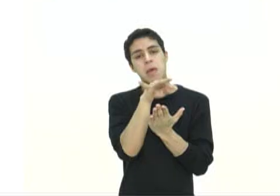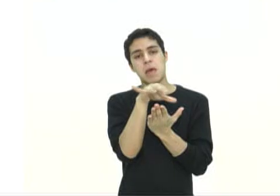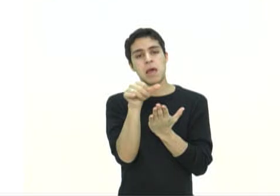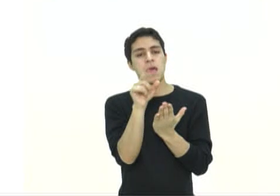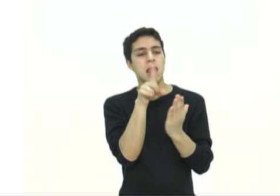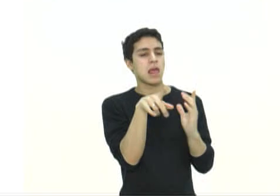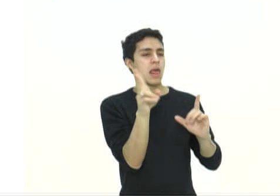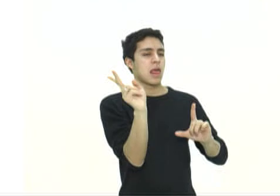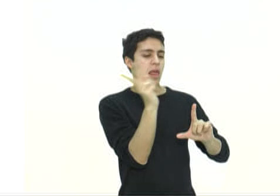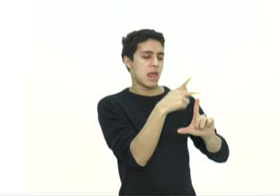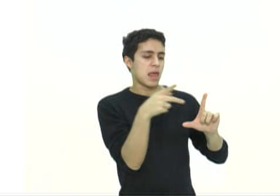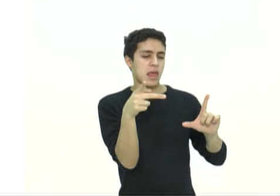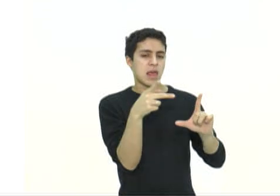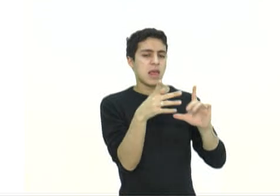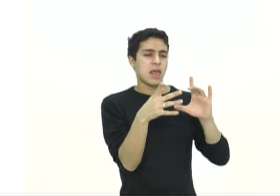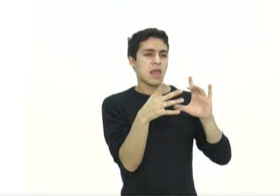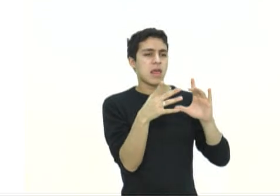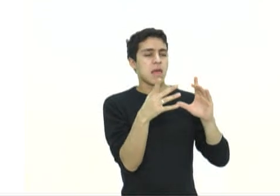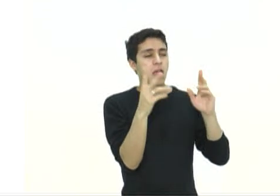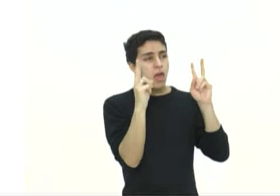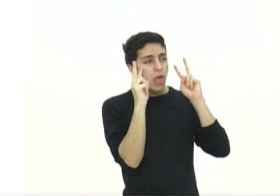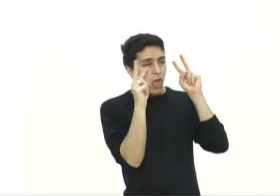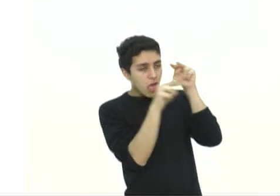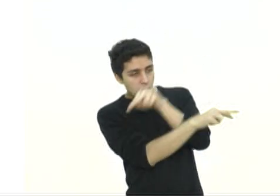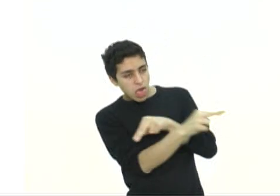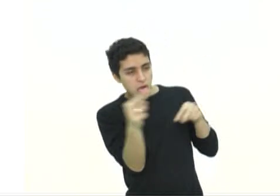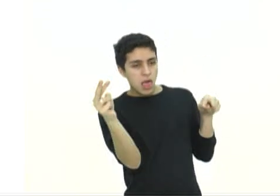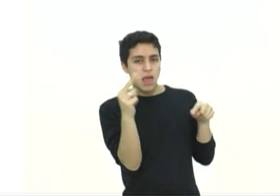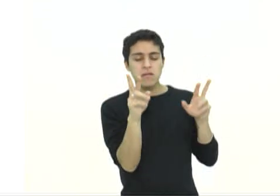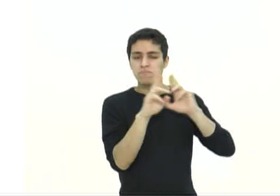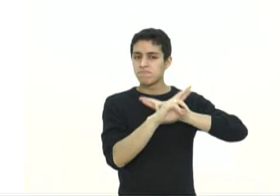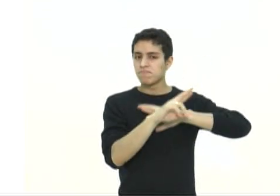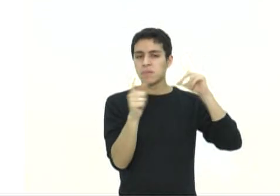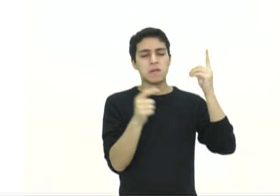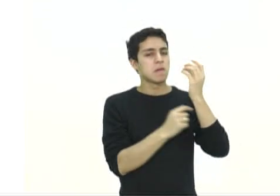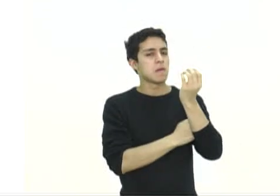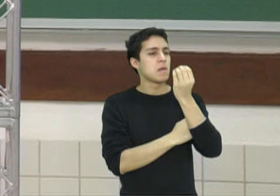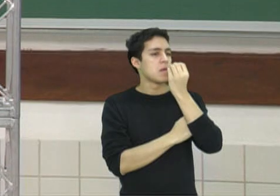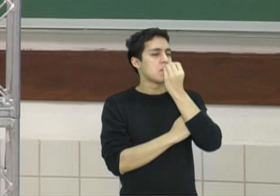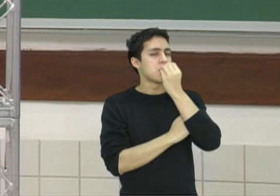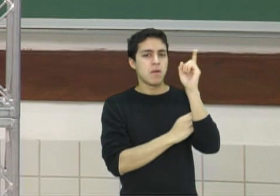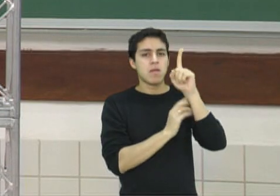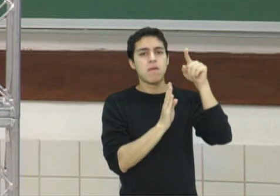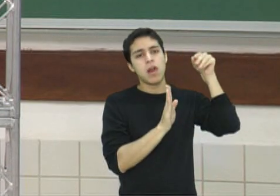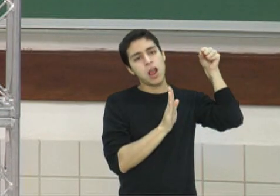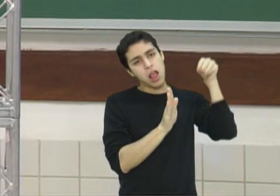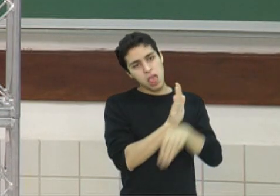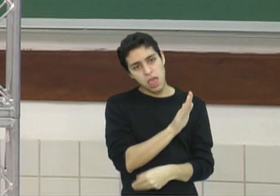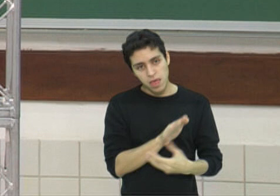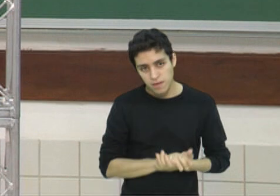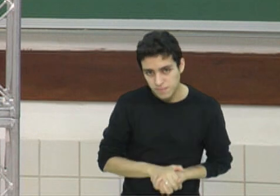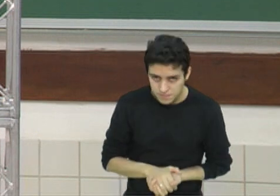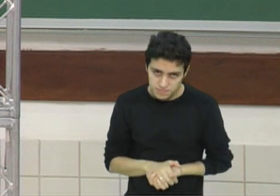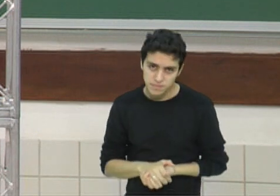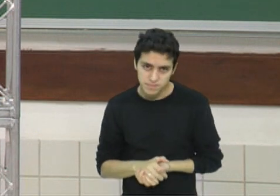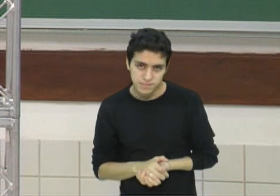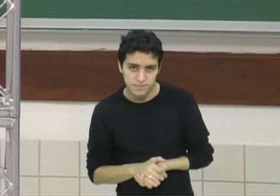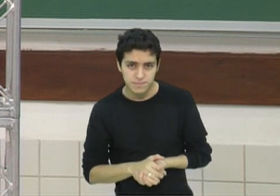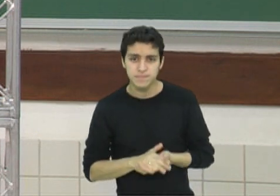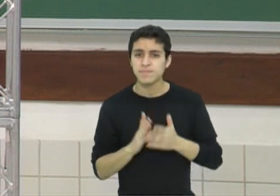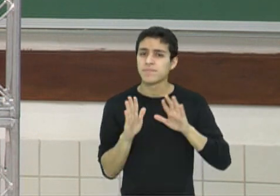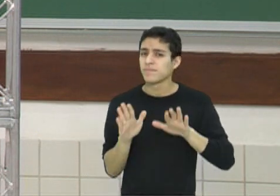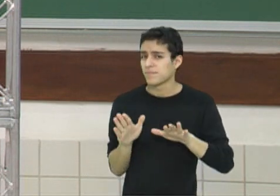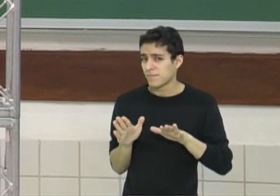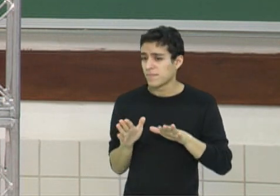arte estrábica, anormal e decadente. Gente, infelizmente, não é falar